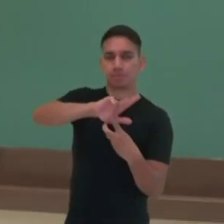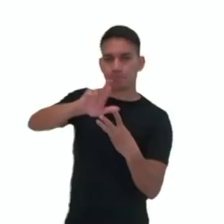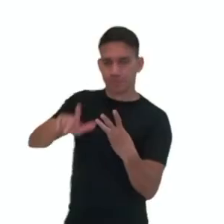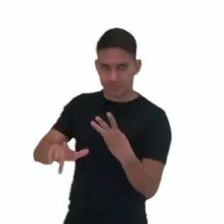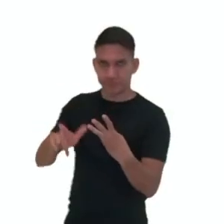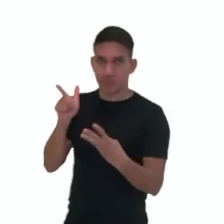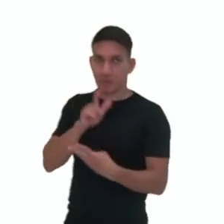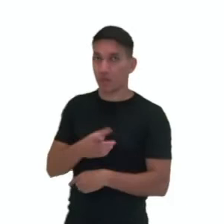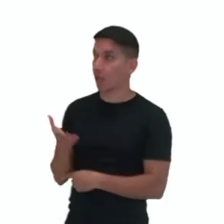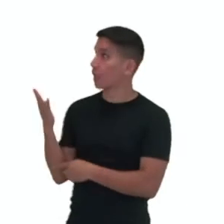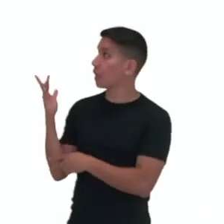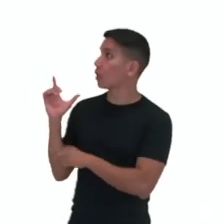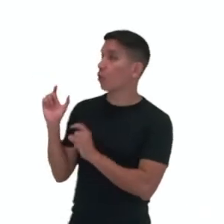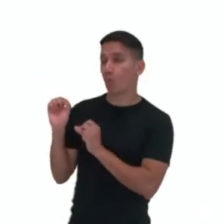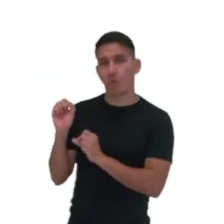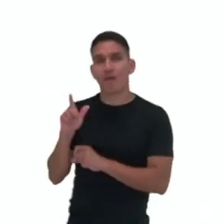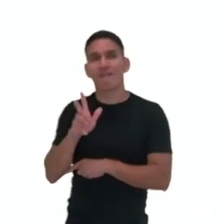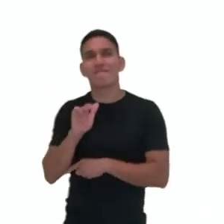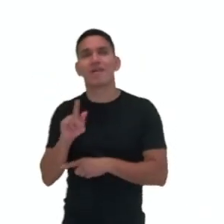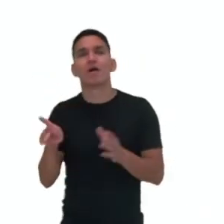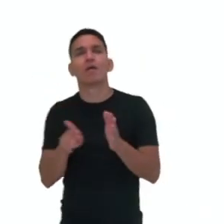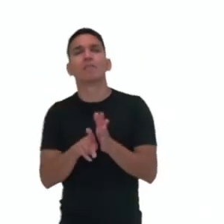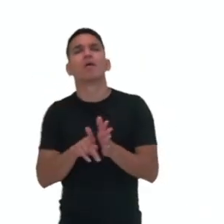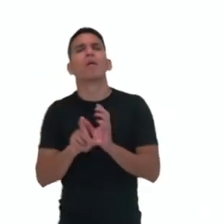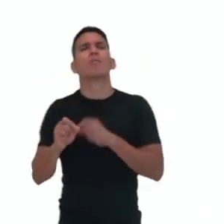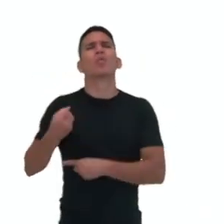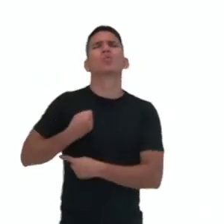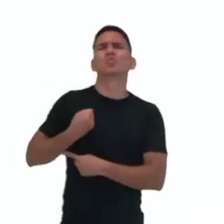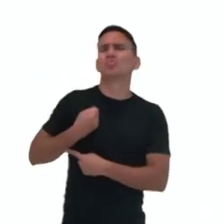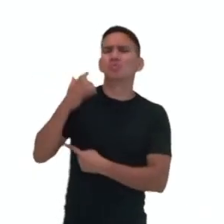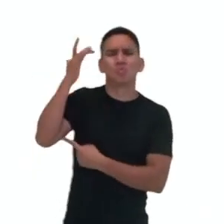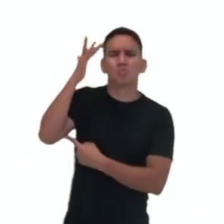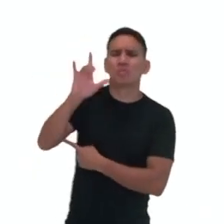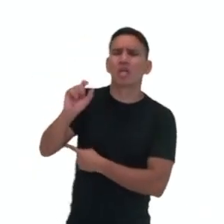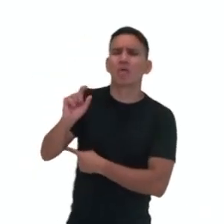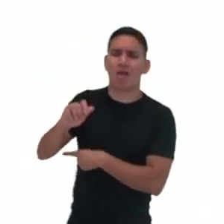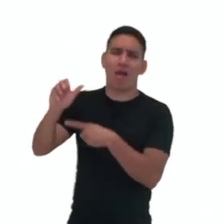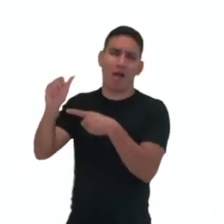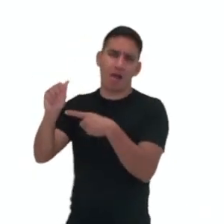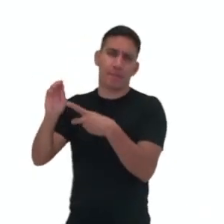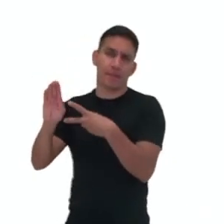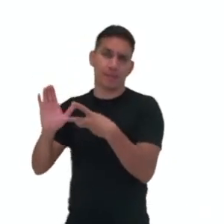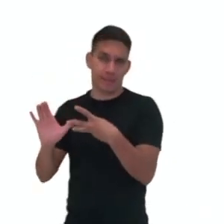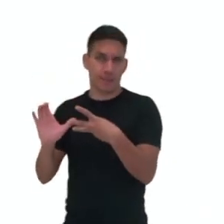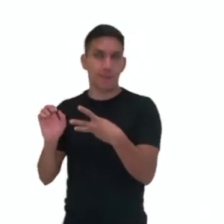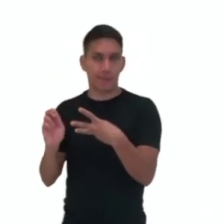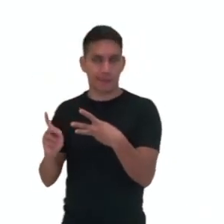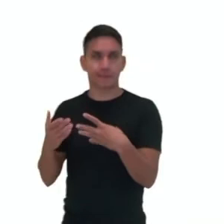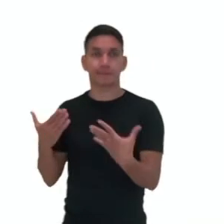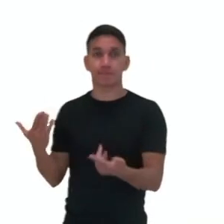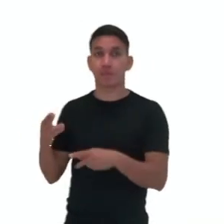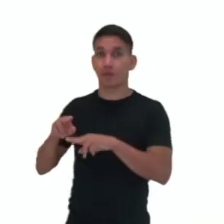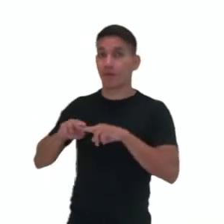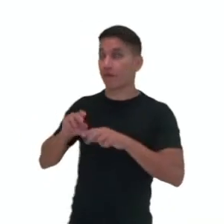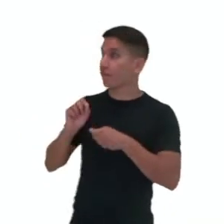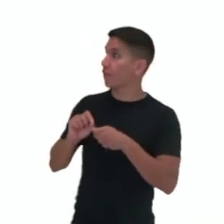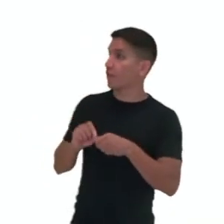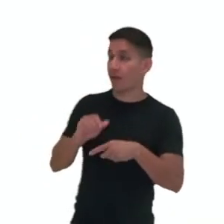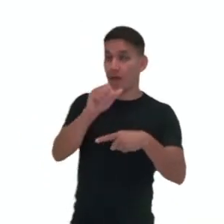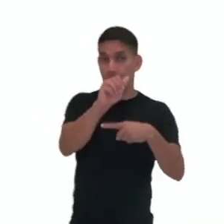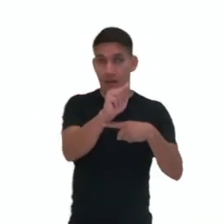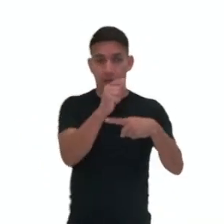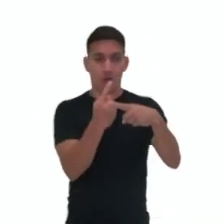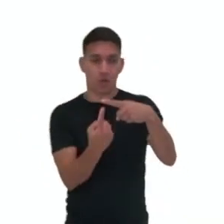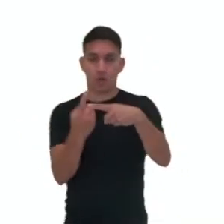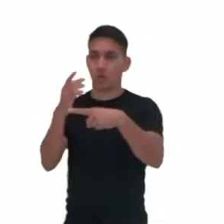Então, vamos lá, ó. Eu vou chamar esses números desconhecidos de A, B e C. Então, eu sei que A está para